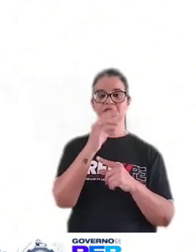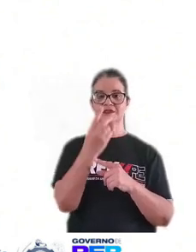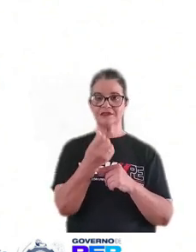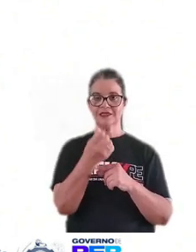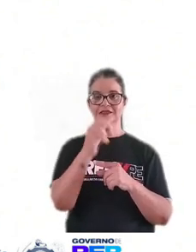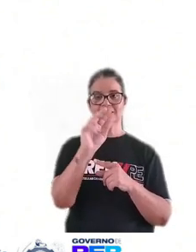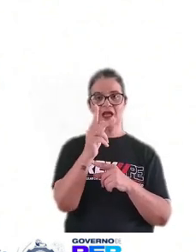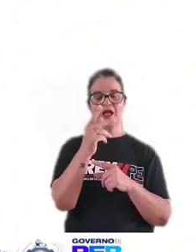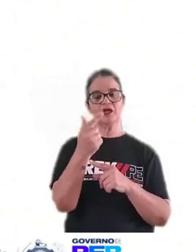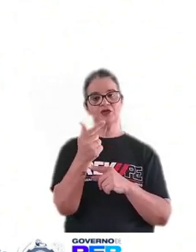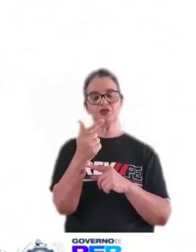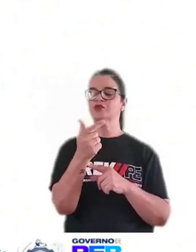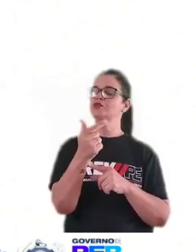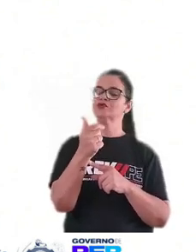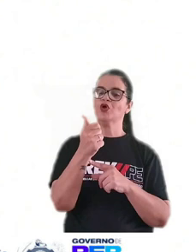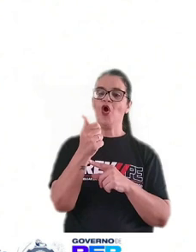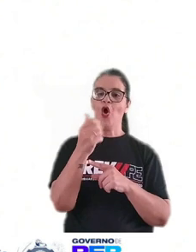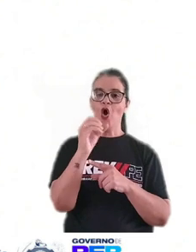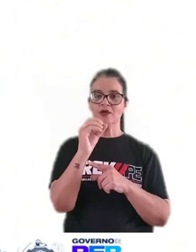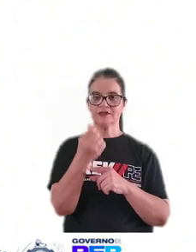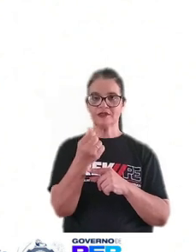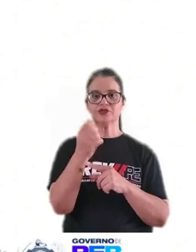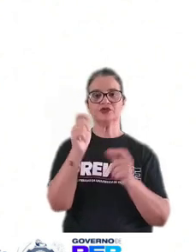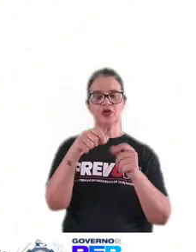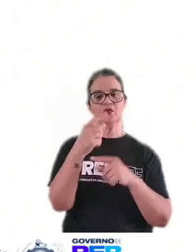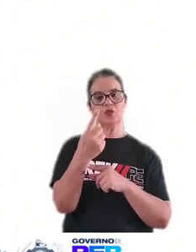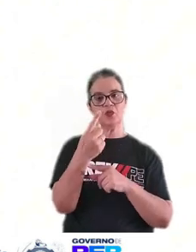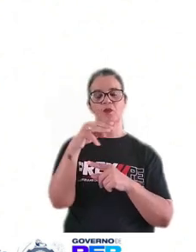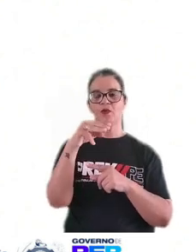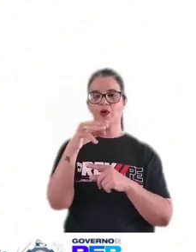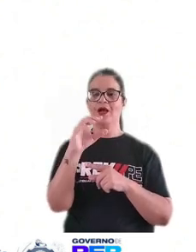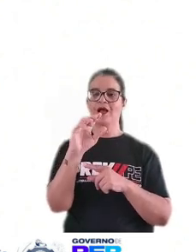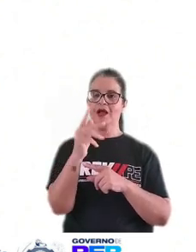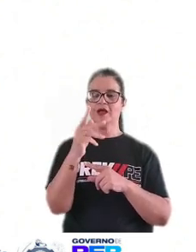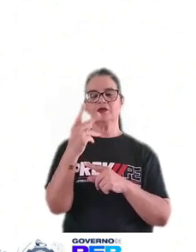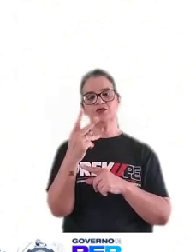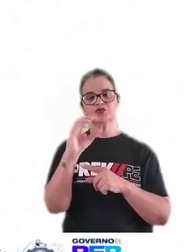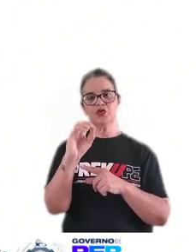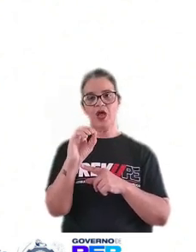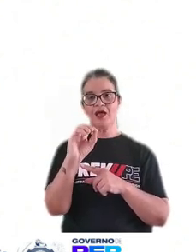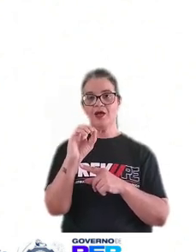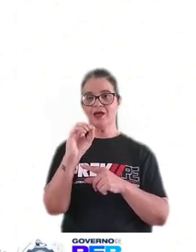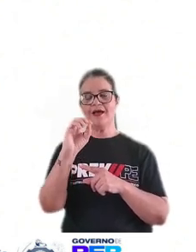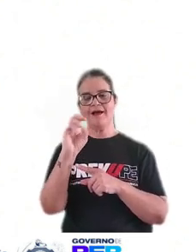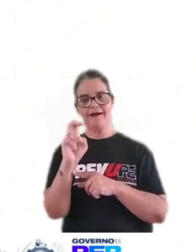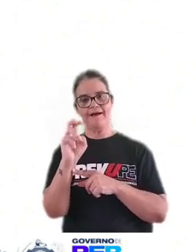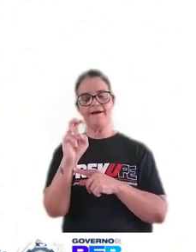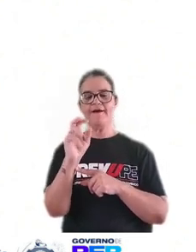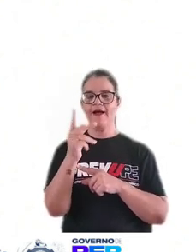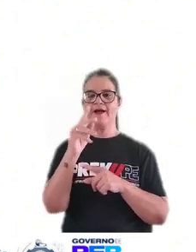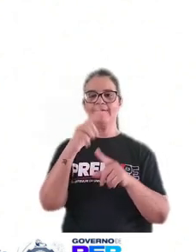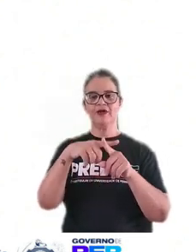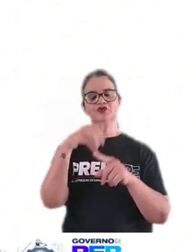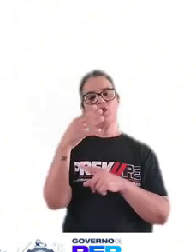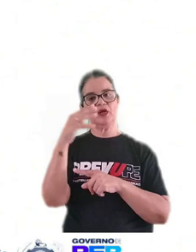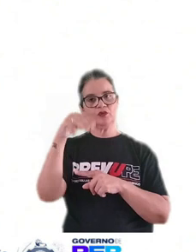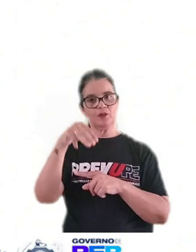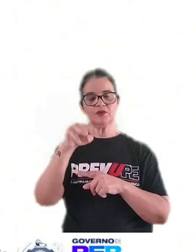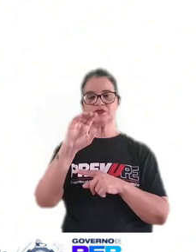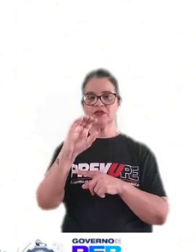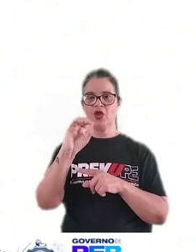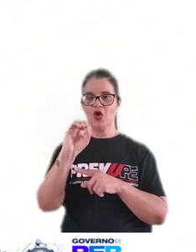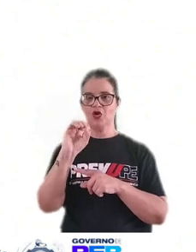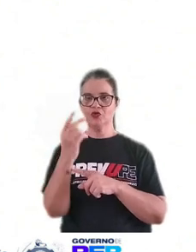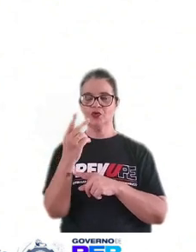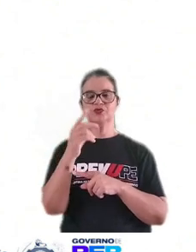1 mol de C6H12O6 dando 1 mol de C2H5OH mais 4 mols de